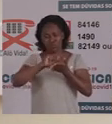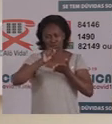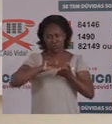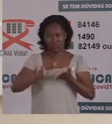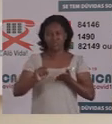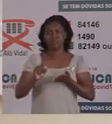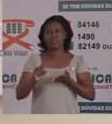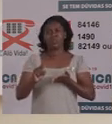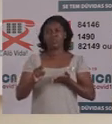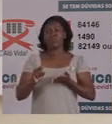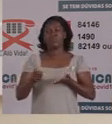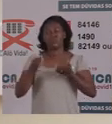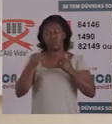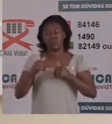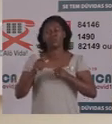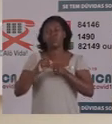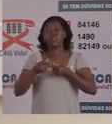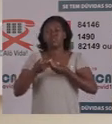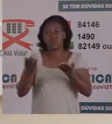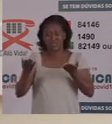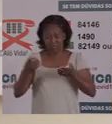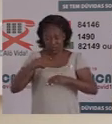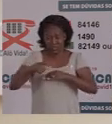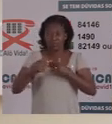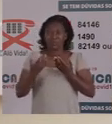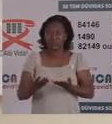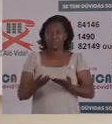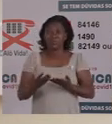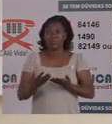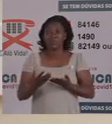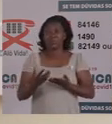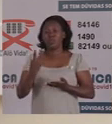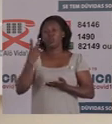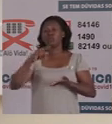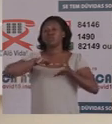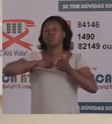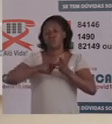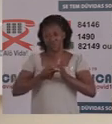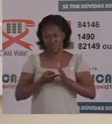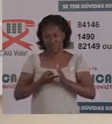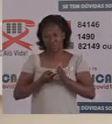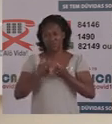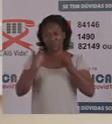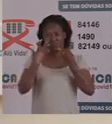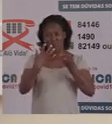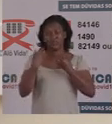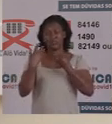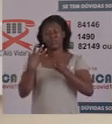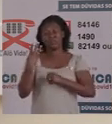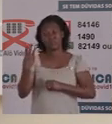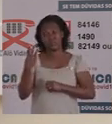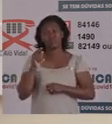horas antecedentes à apresentação que eu fiz, e esta semana tem o dobro disso, 663. Portanto, isso